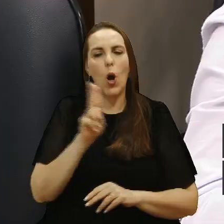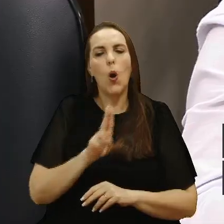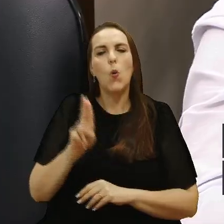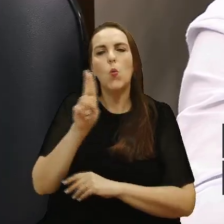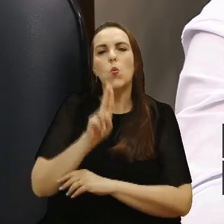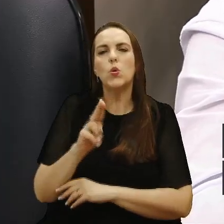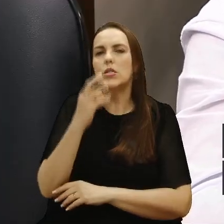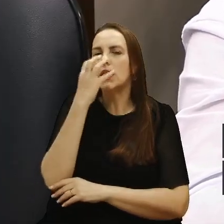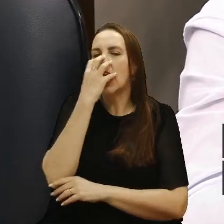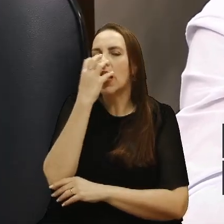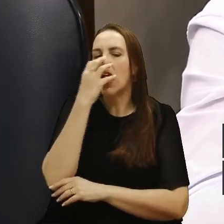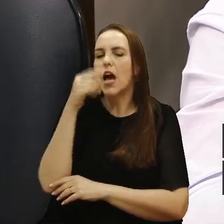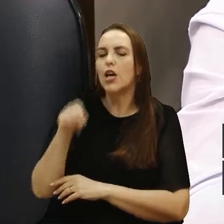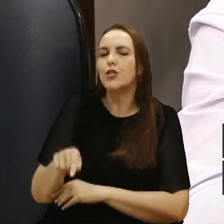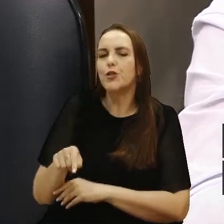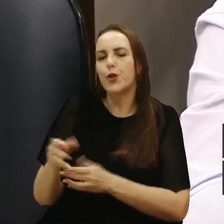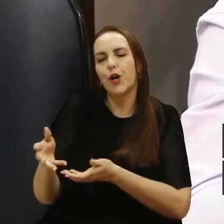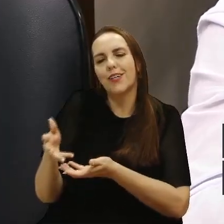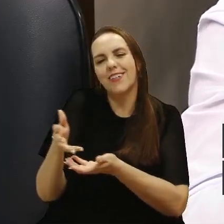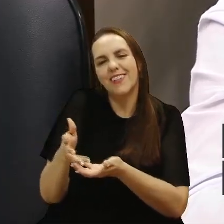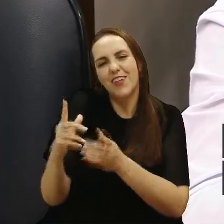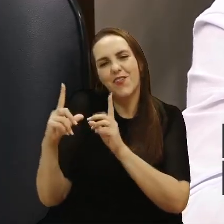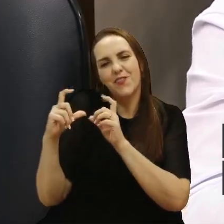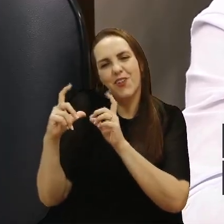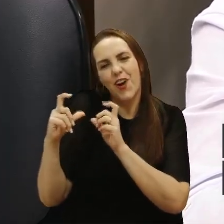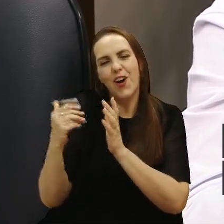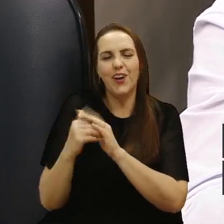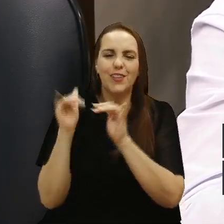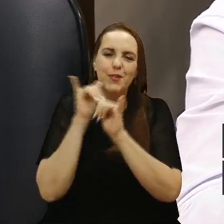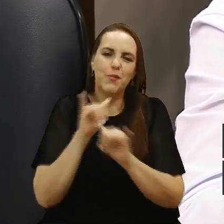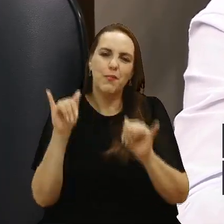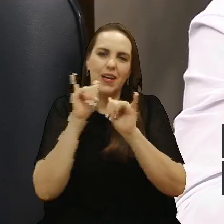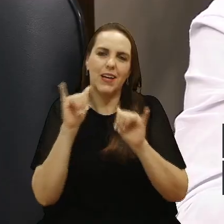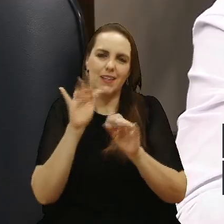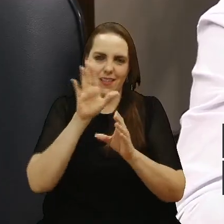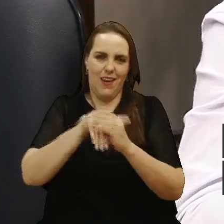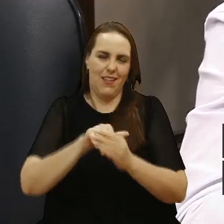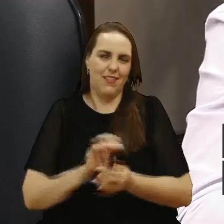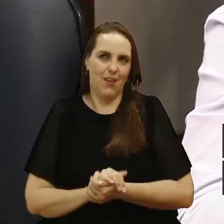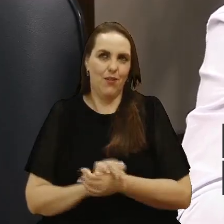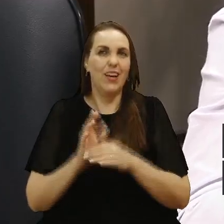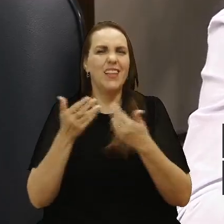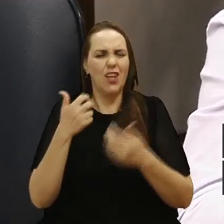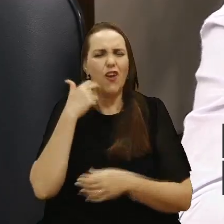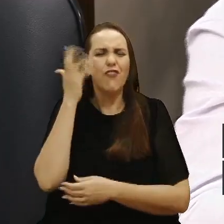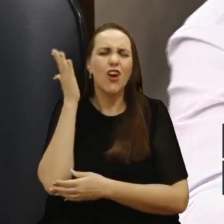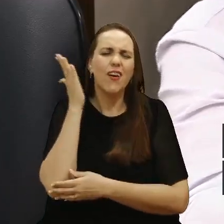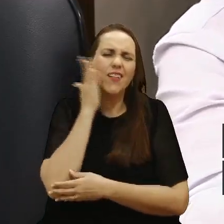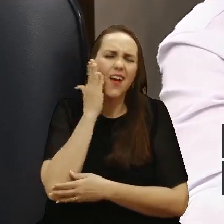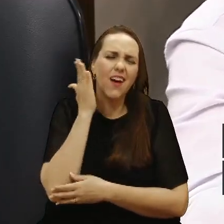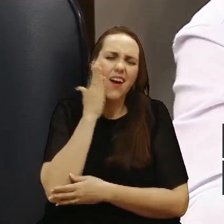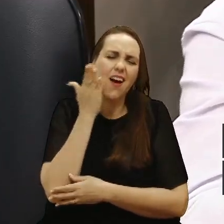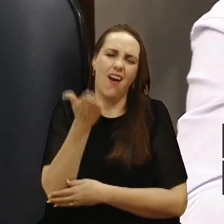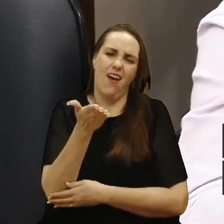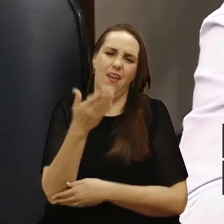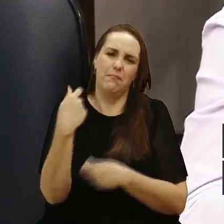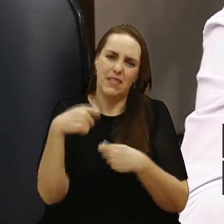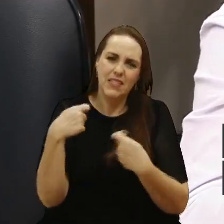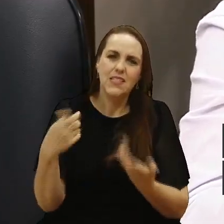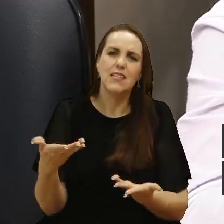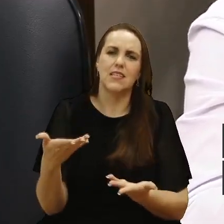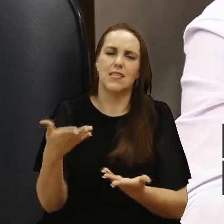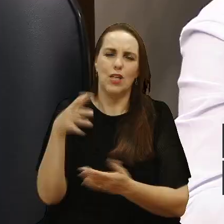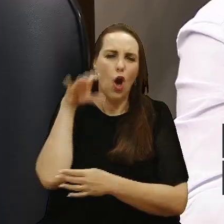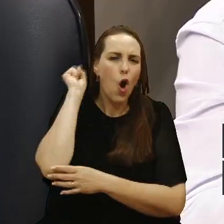vereador Libati falou aqui, para tirar foto e fazer propaganda eleitoral. Então, criem vergonha na cara, ouçam uma vereadora,